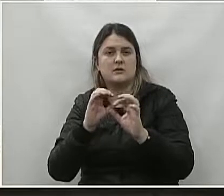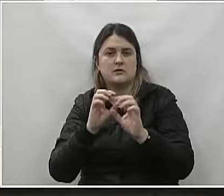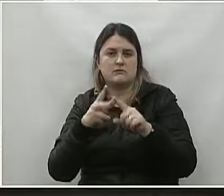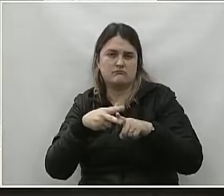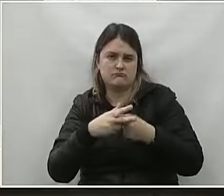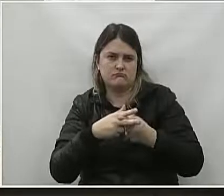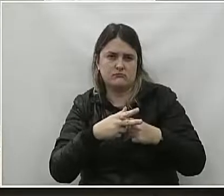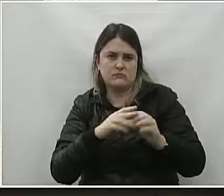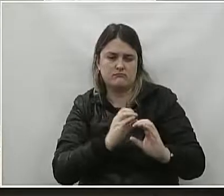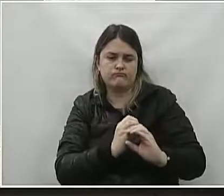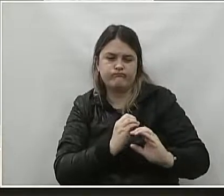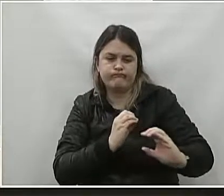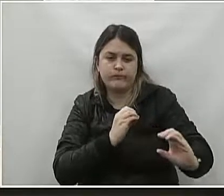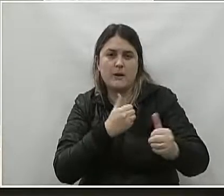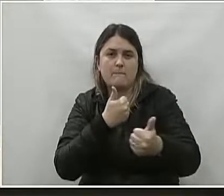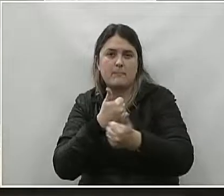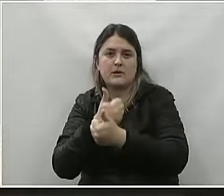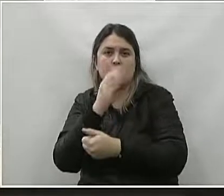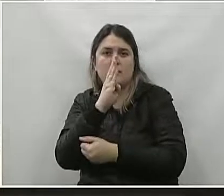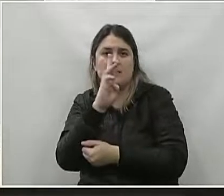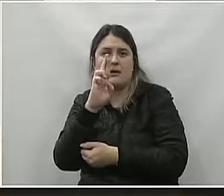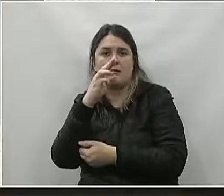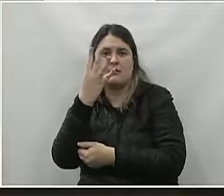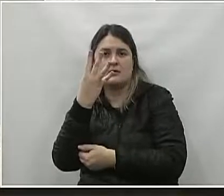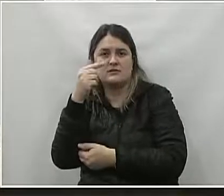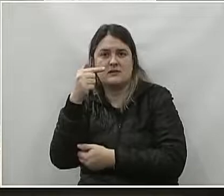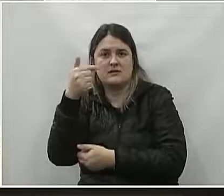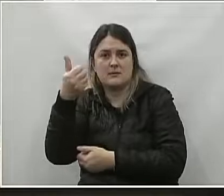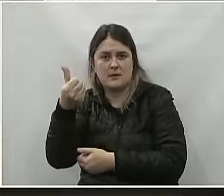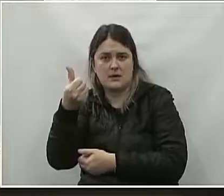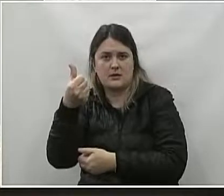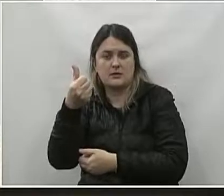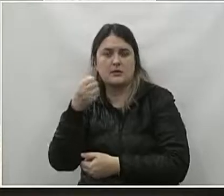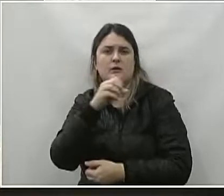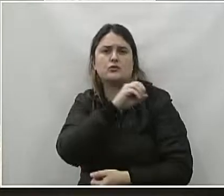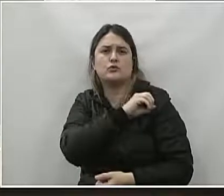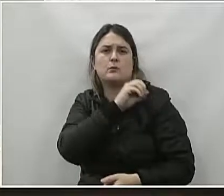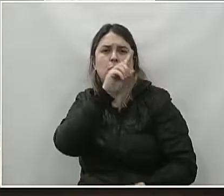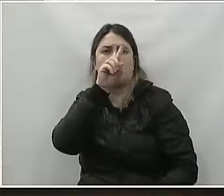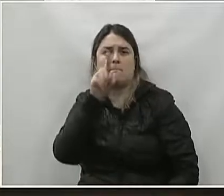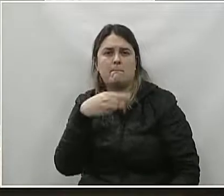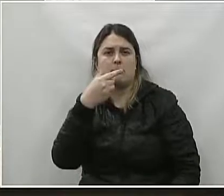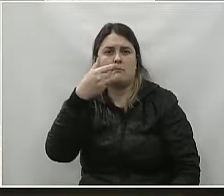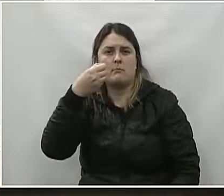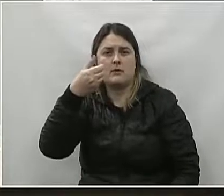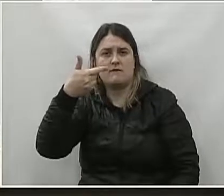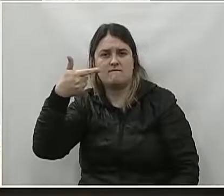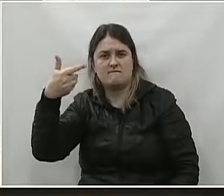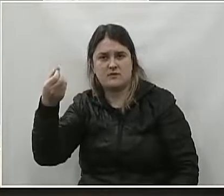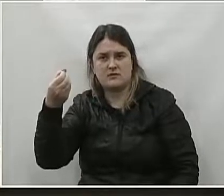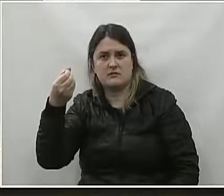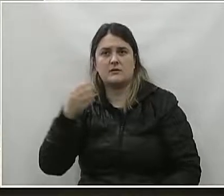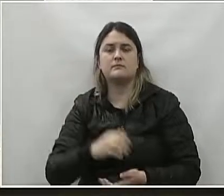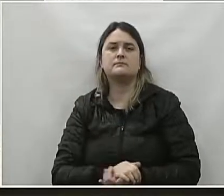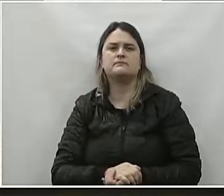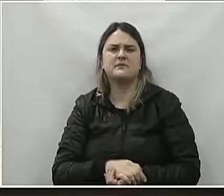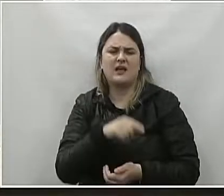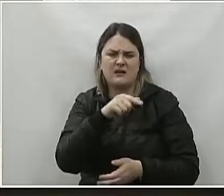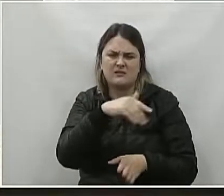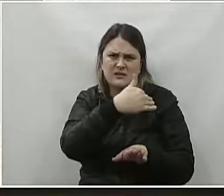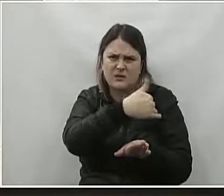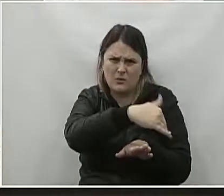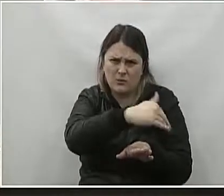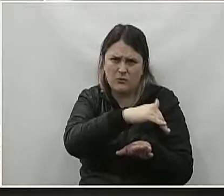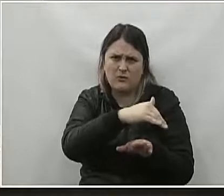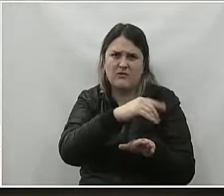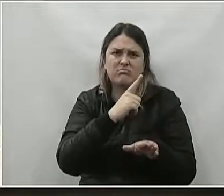tubulação nas proximidades da BR-476, numeral número 1020. Justificativa. Nesse ponto